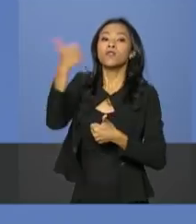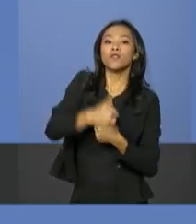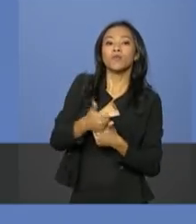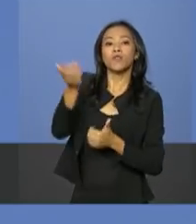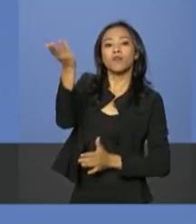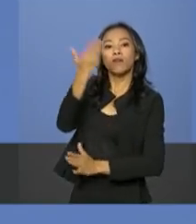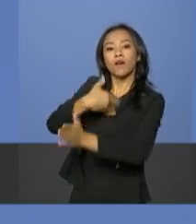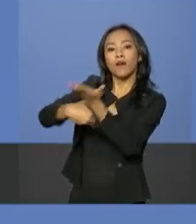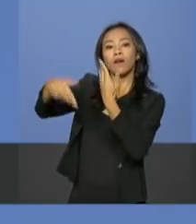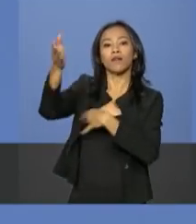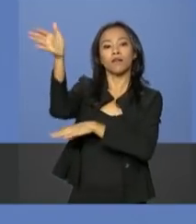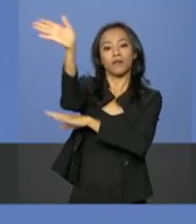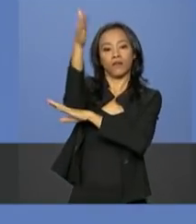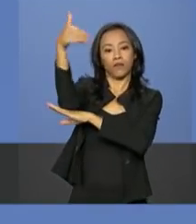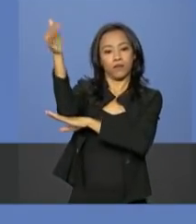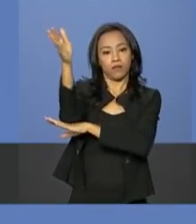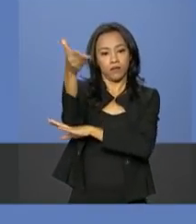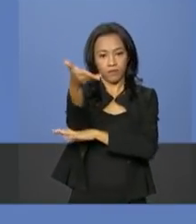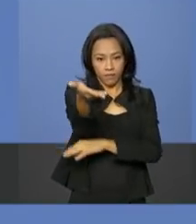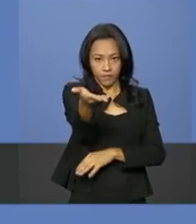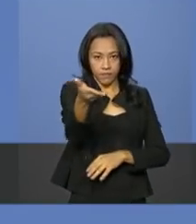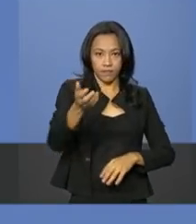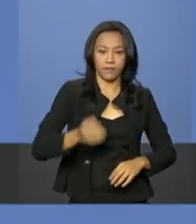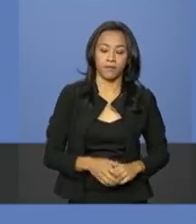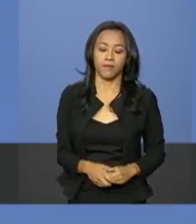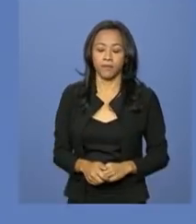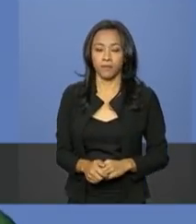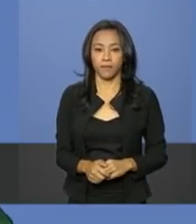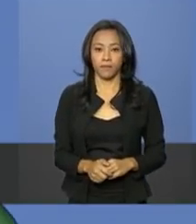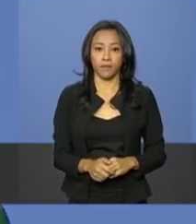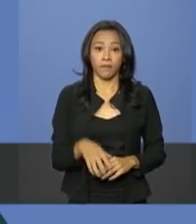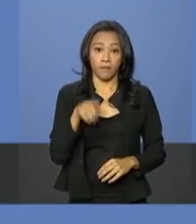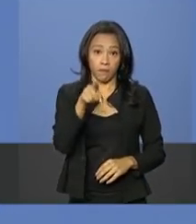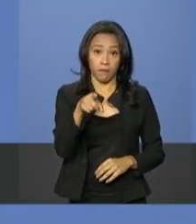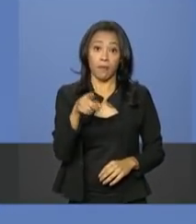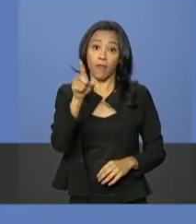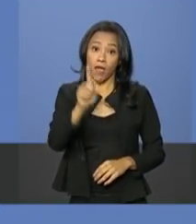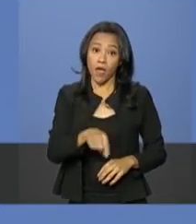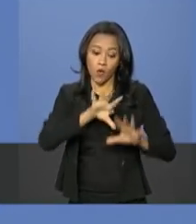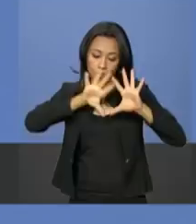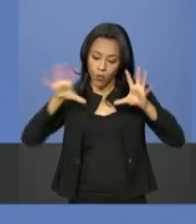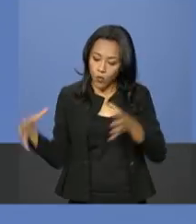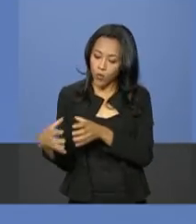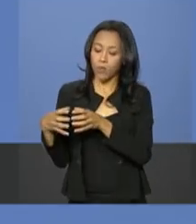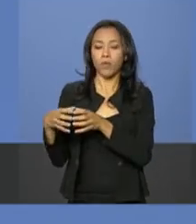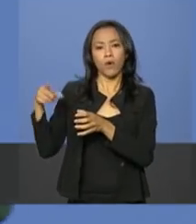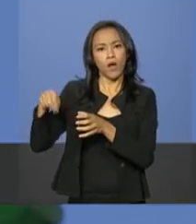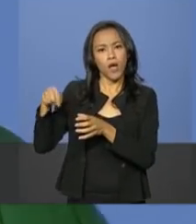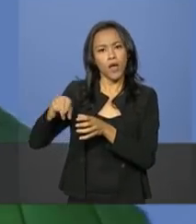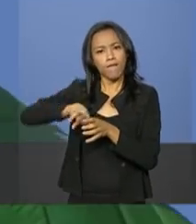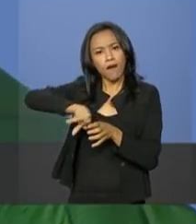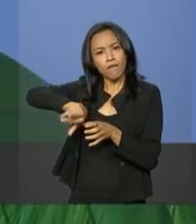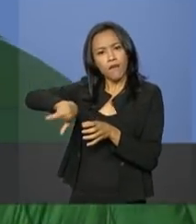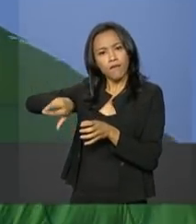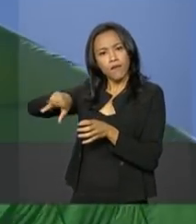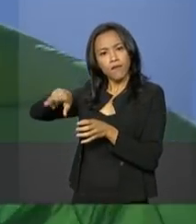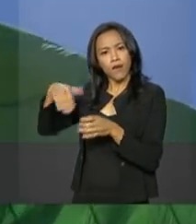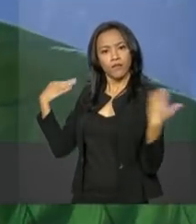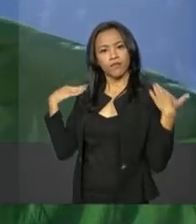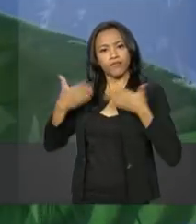do Pavilhão Nacional. A Guarda de Honra é formada por um pelotão de marinheiros